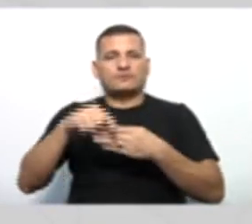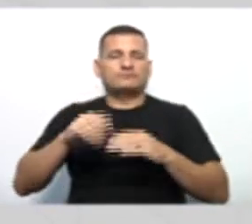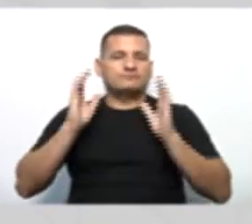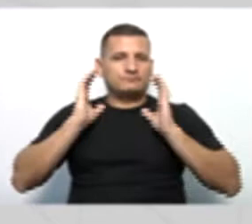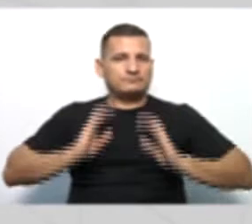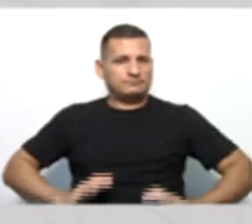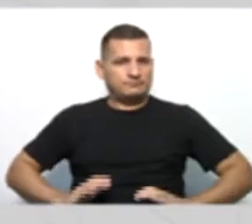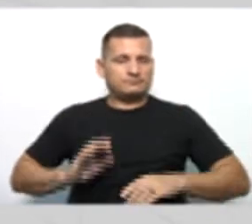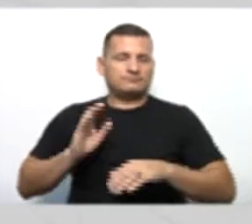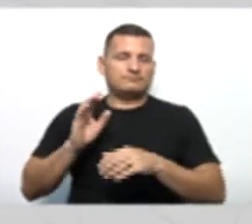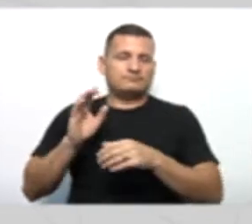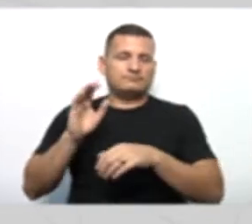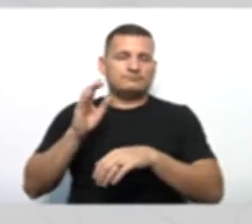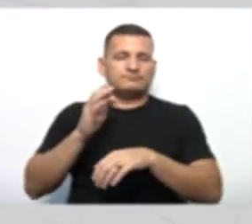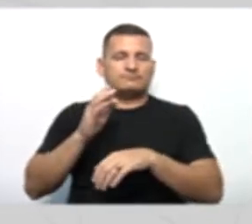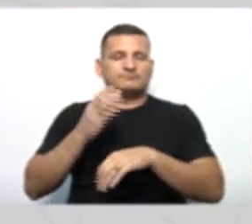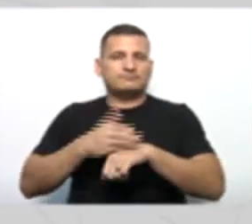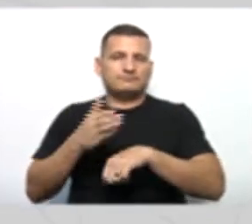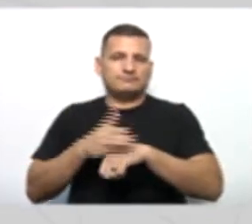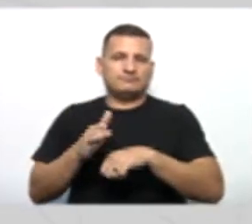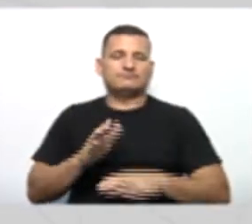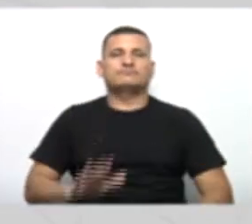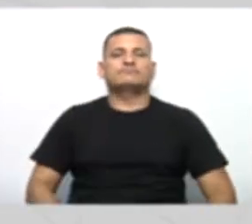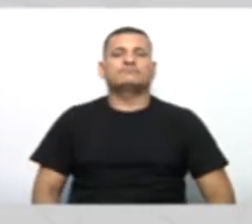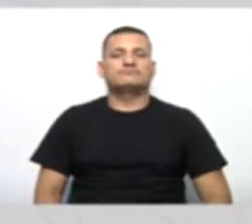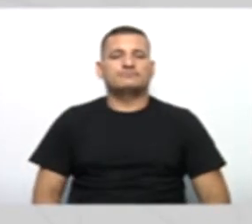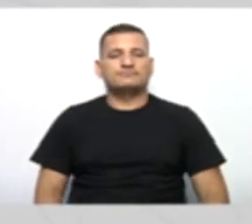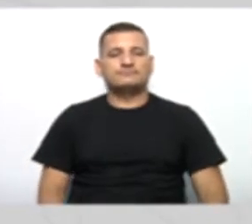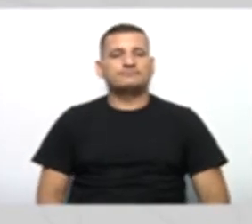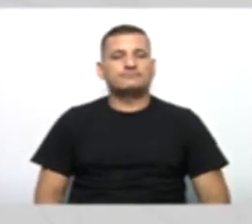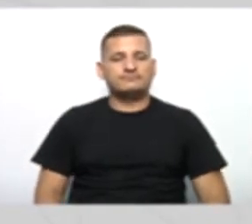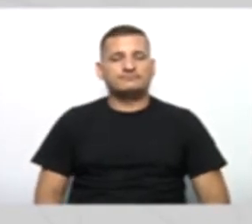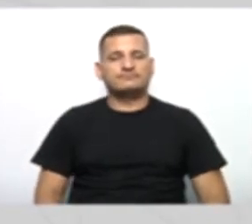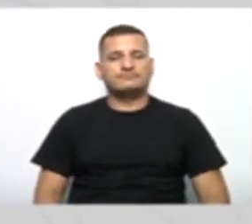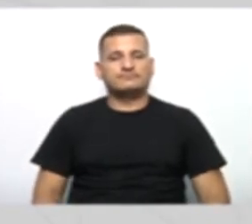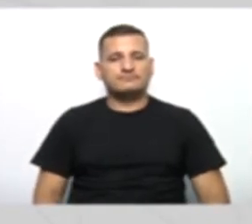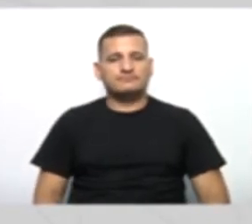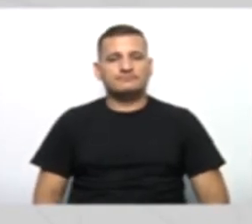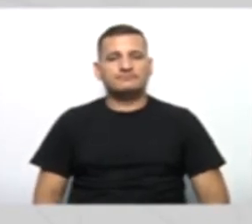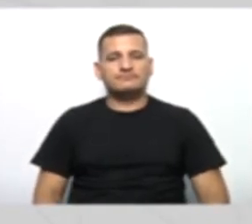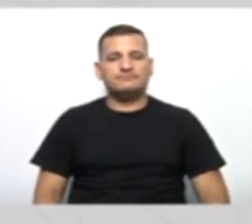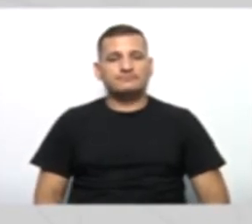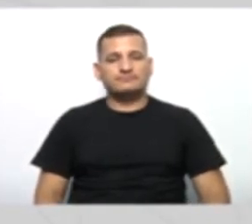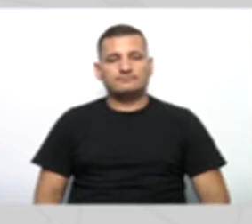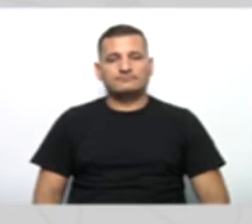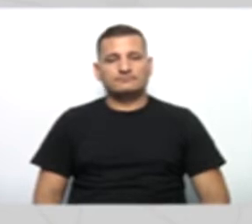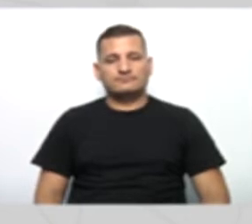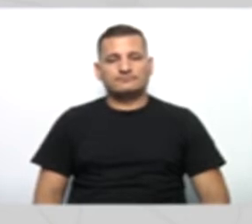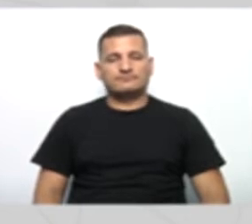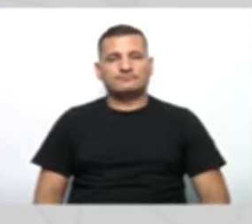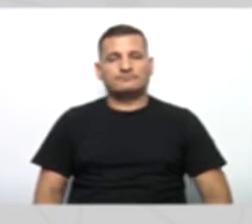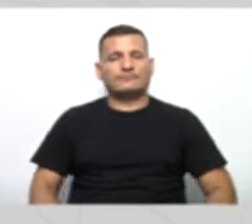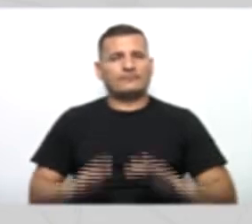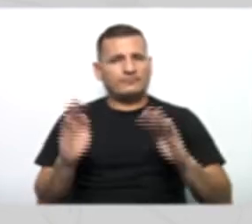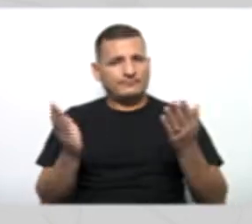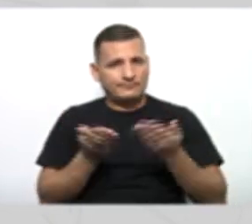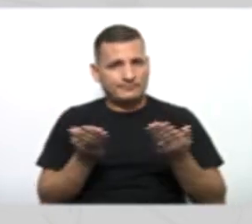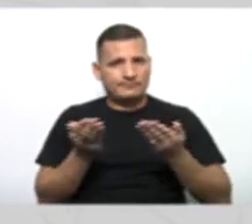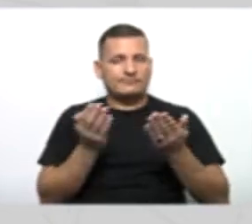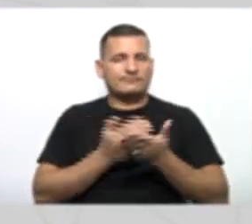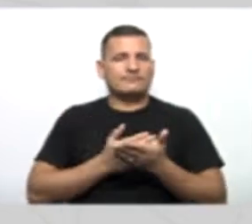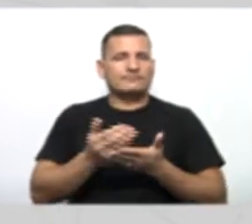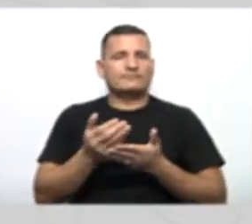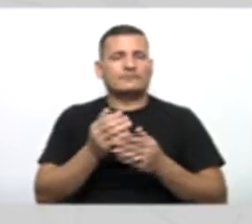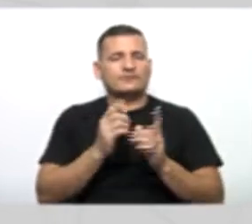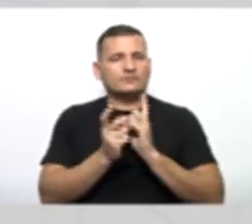conduta é a nossa ação no caso concreto muito obrigado professor wesley e vamos é já parte para